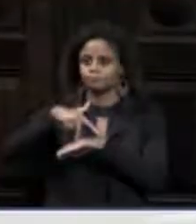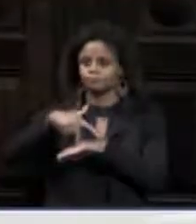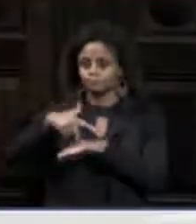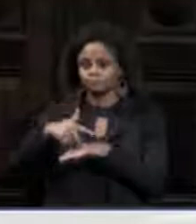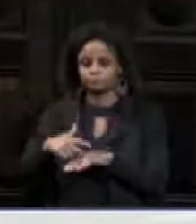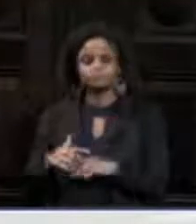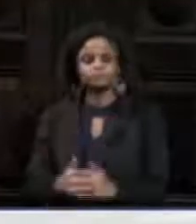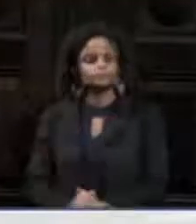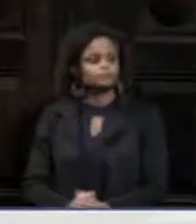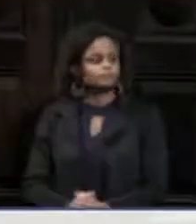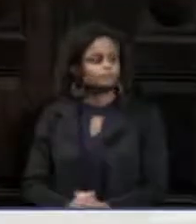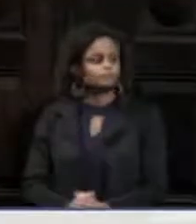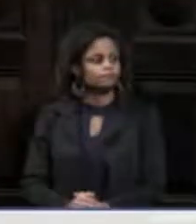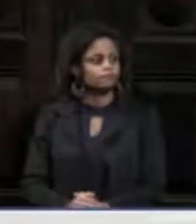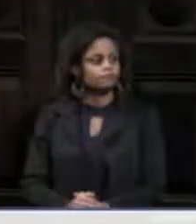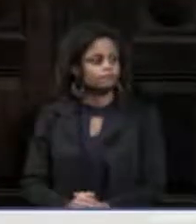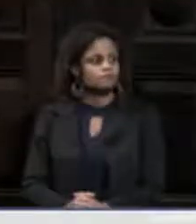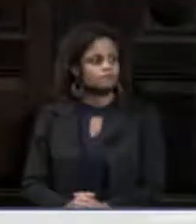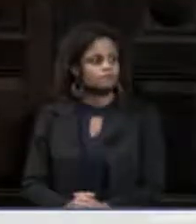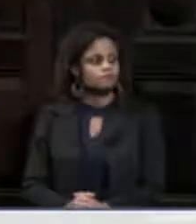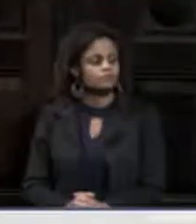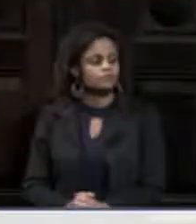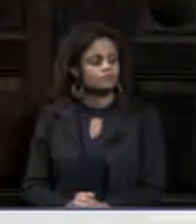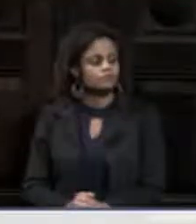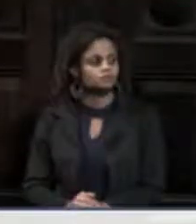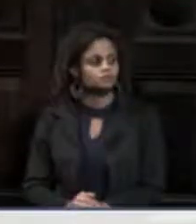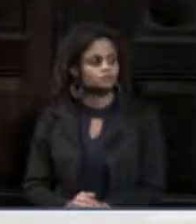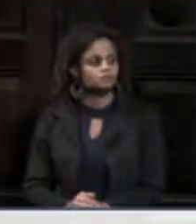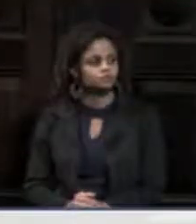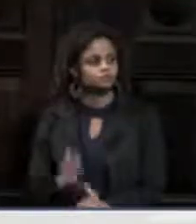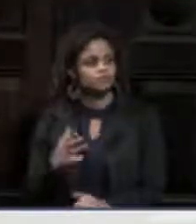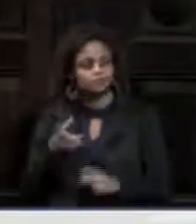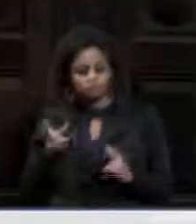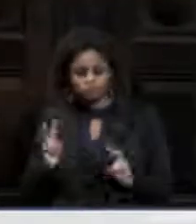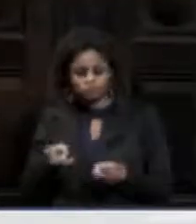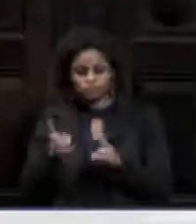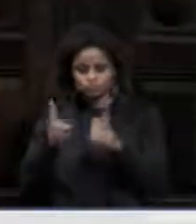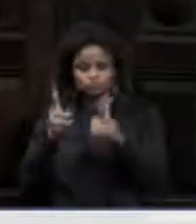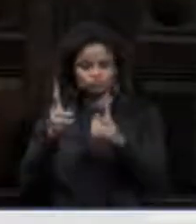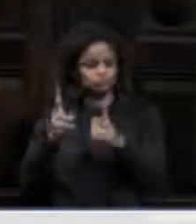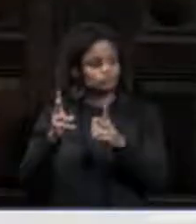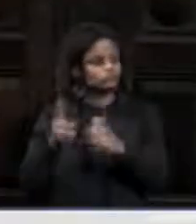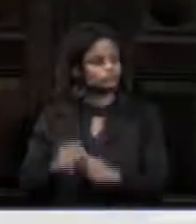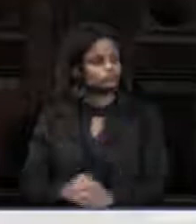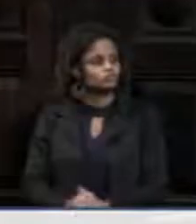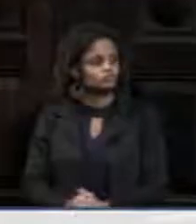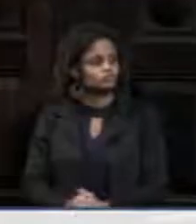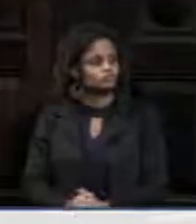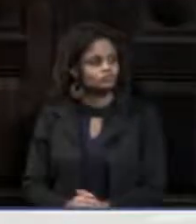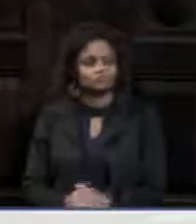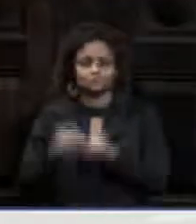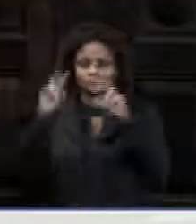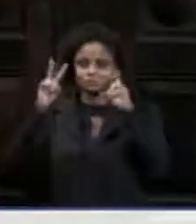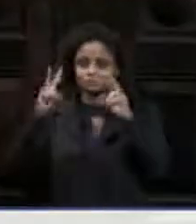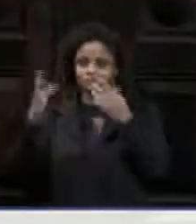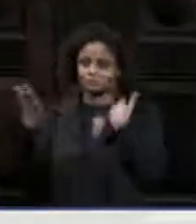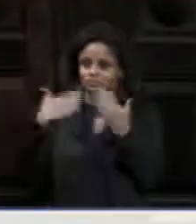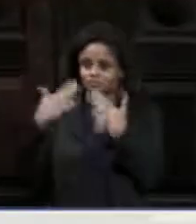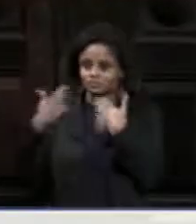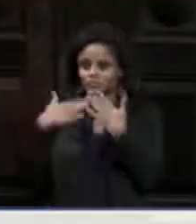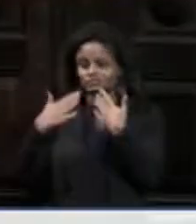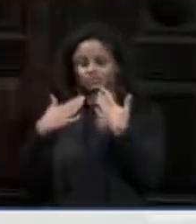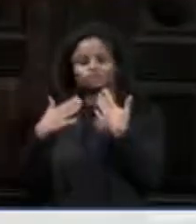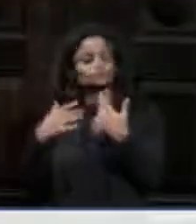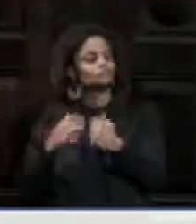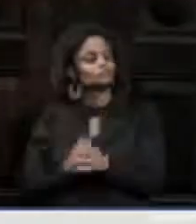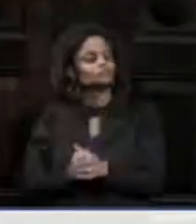tarde para aqui dar continuidade à discussão, ao